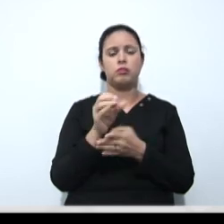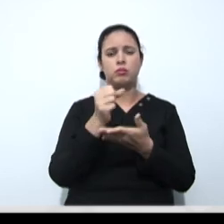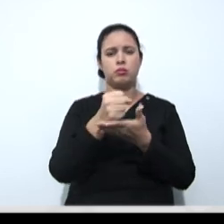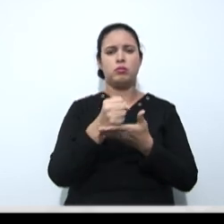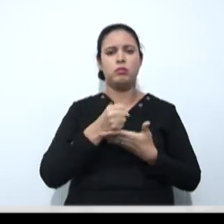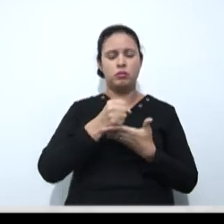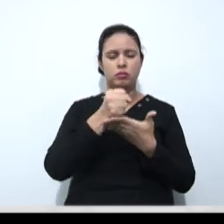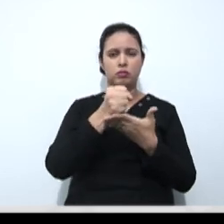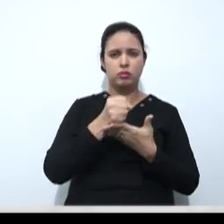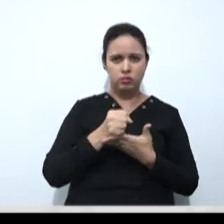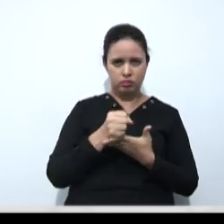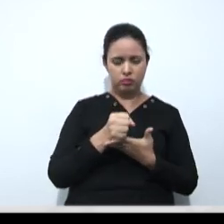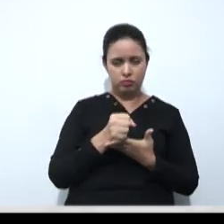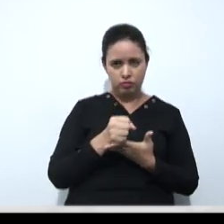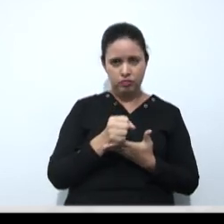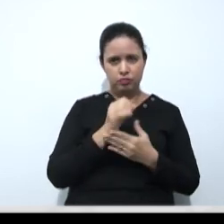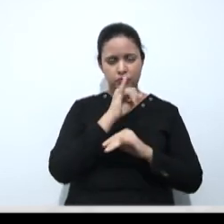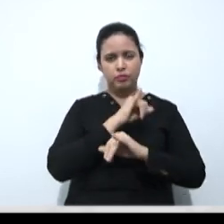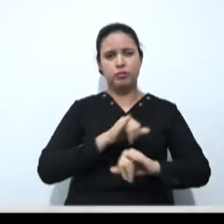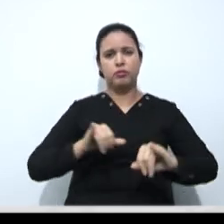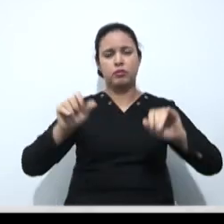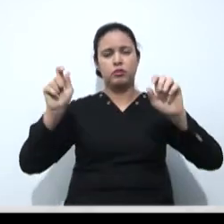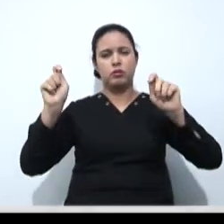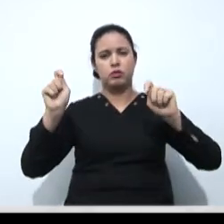essas informações que podem ser